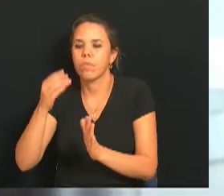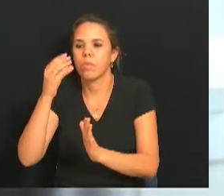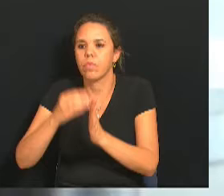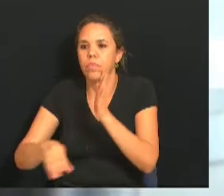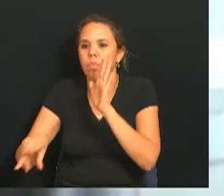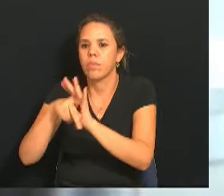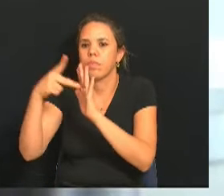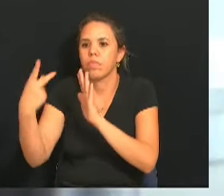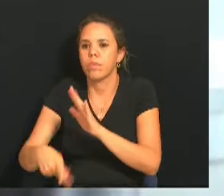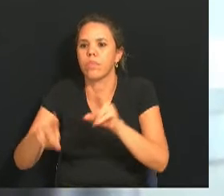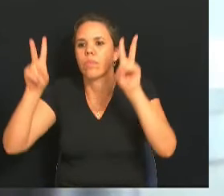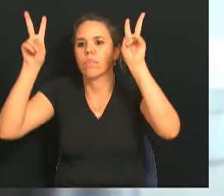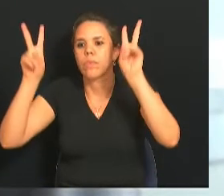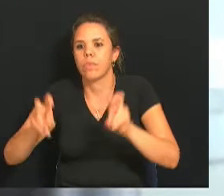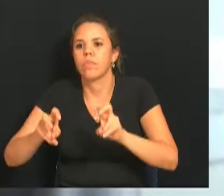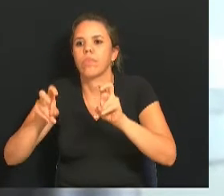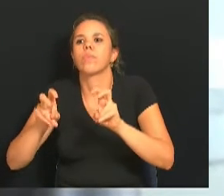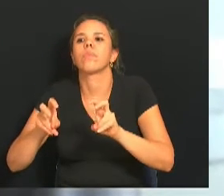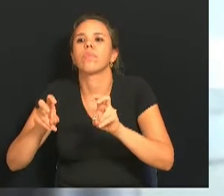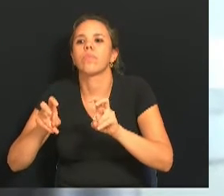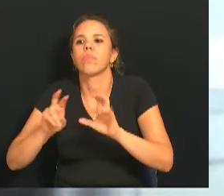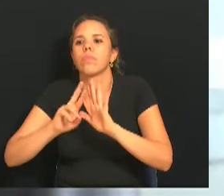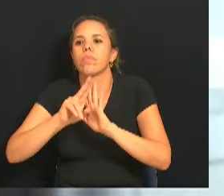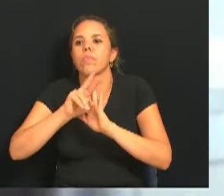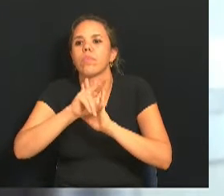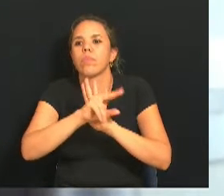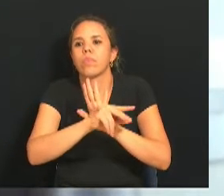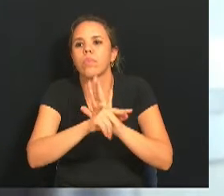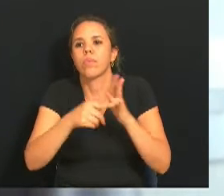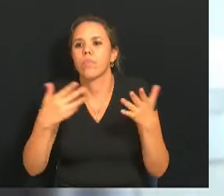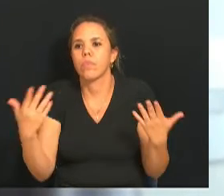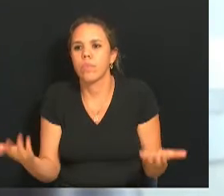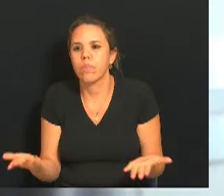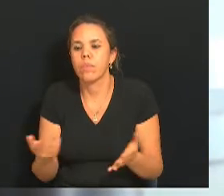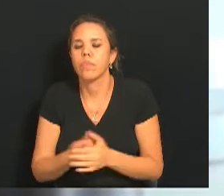específicos, tratando, inclusive, de vários colegiados, né?